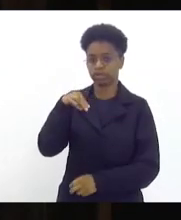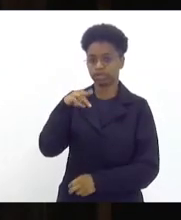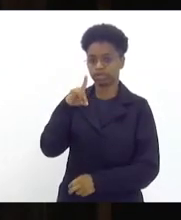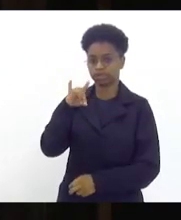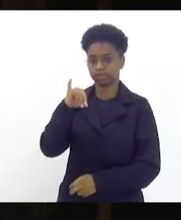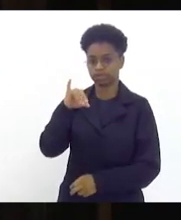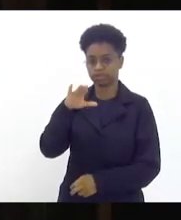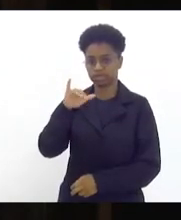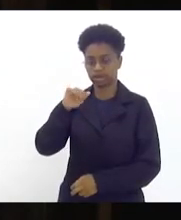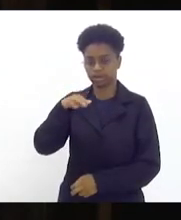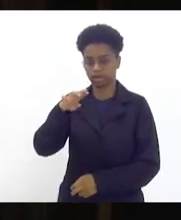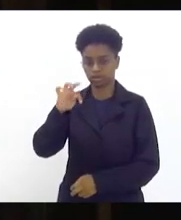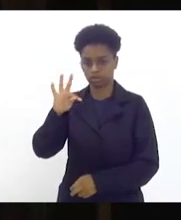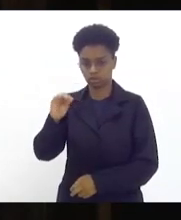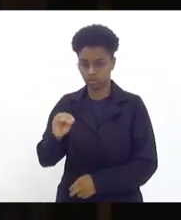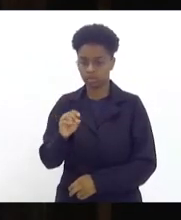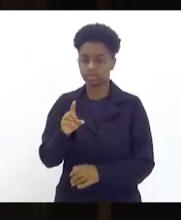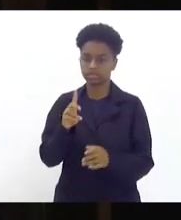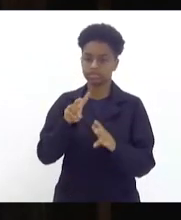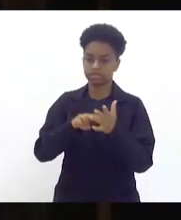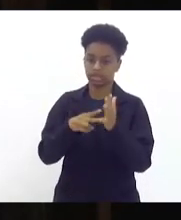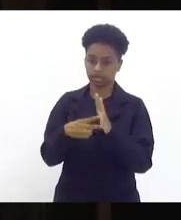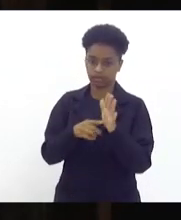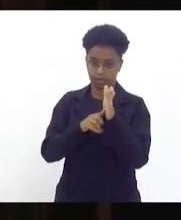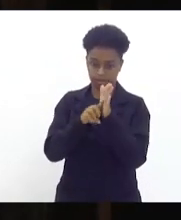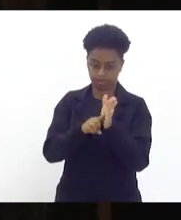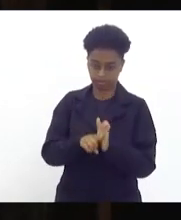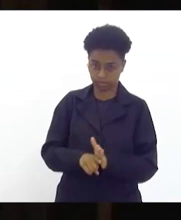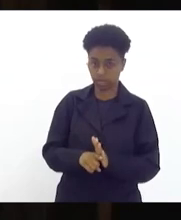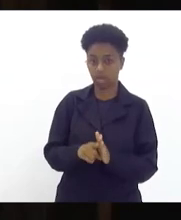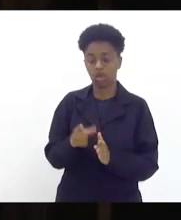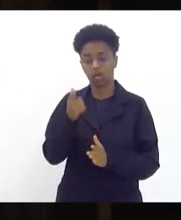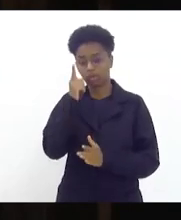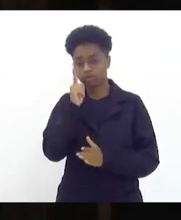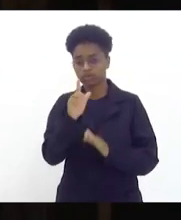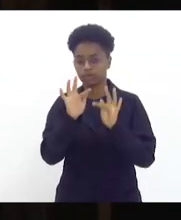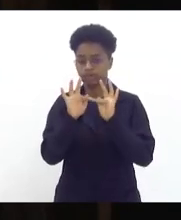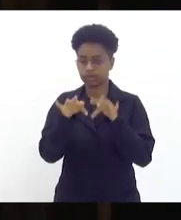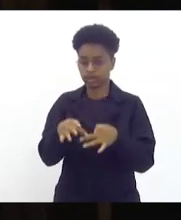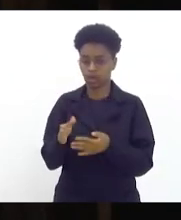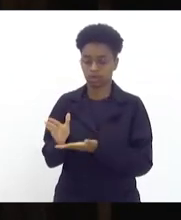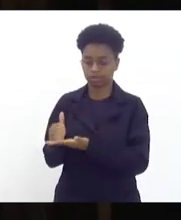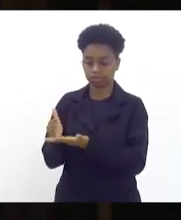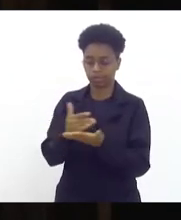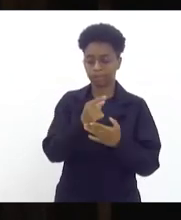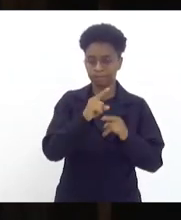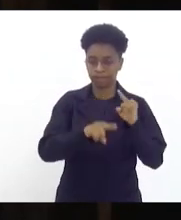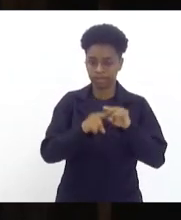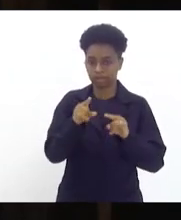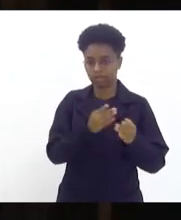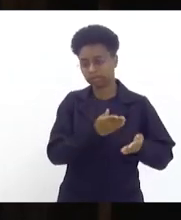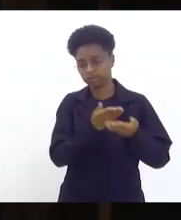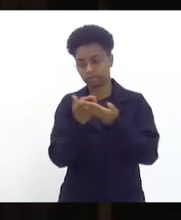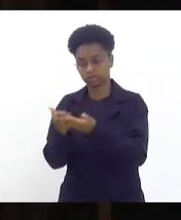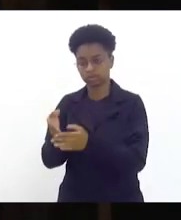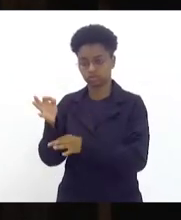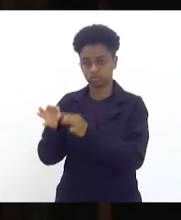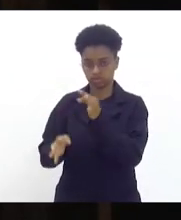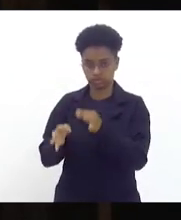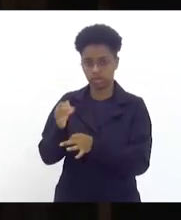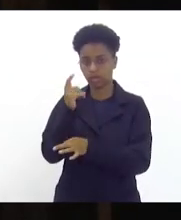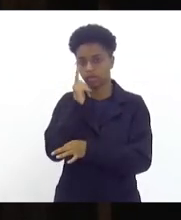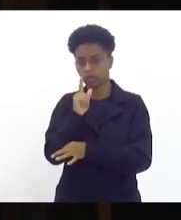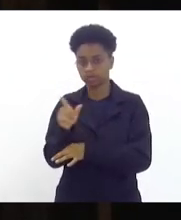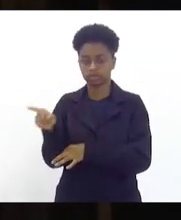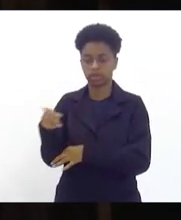chegar ao seu final colher de elementos de autoria e materialidade e remeter o inquérito finalizado para a justiça para